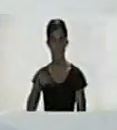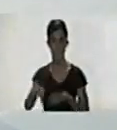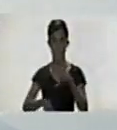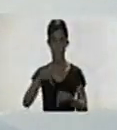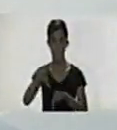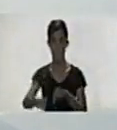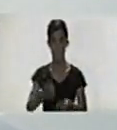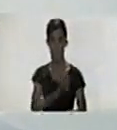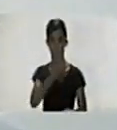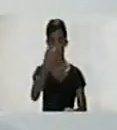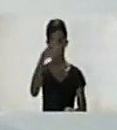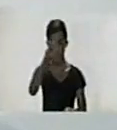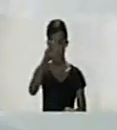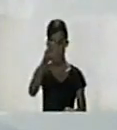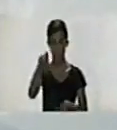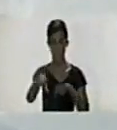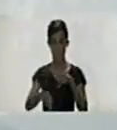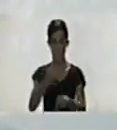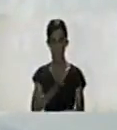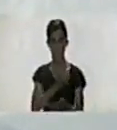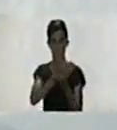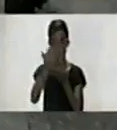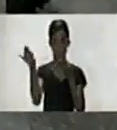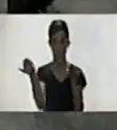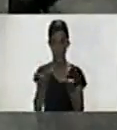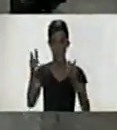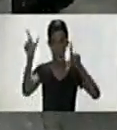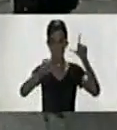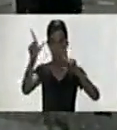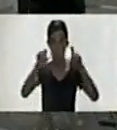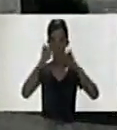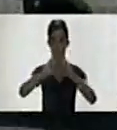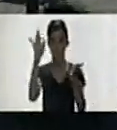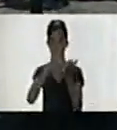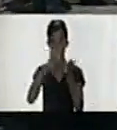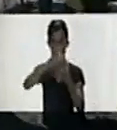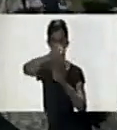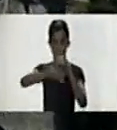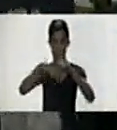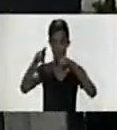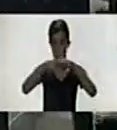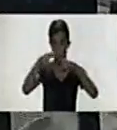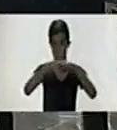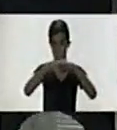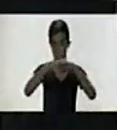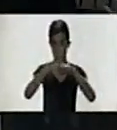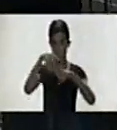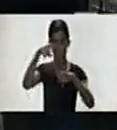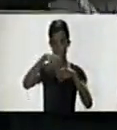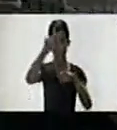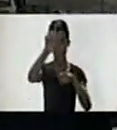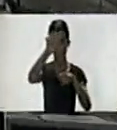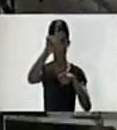45. Eu sou 25. Começa agora o programa que traz a verdadeira mudança para Belfor Roxo.